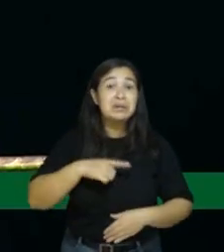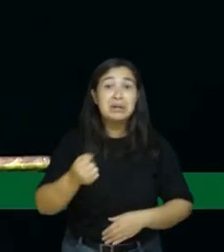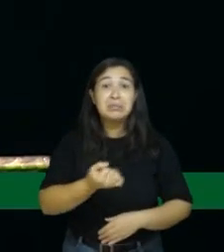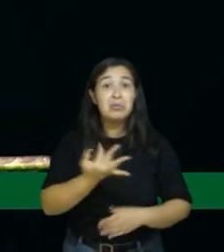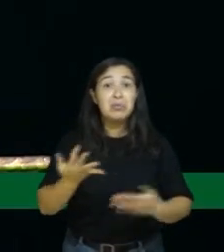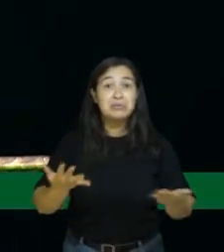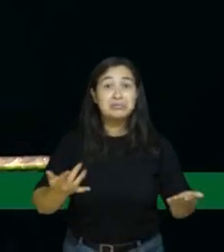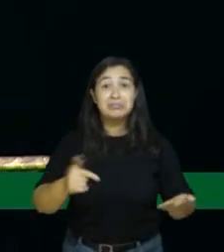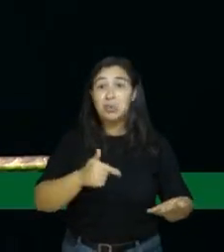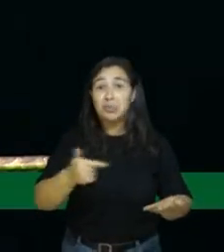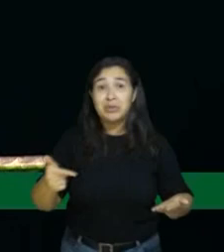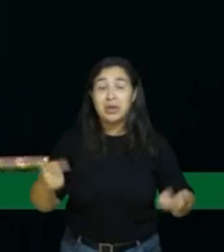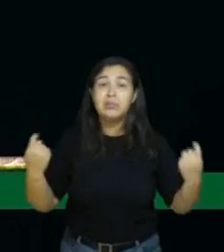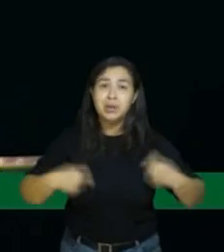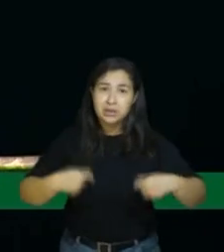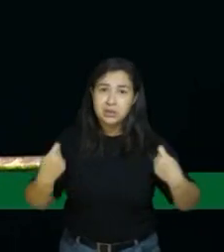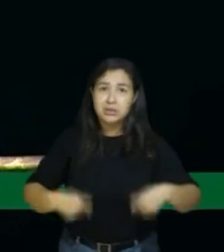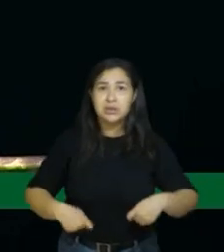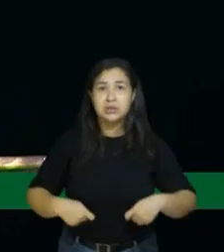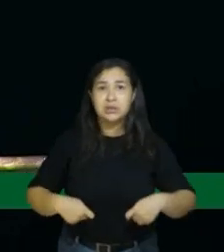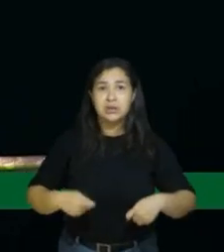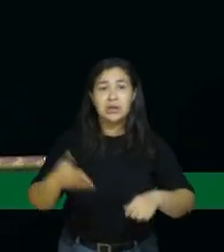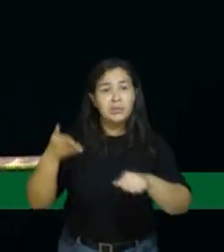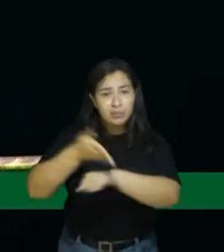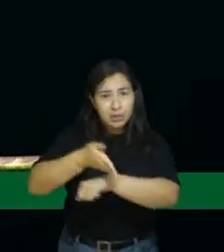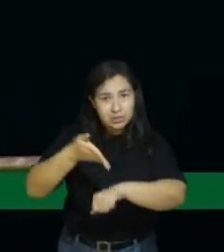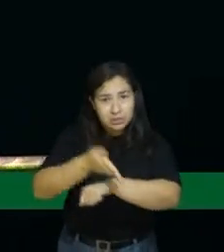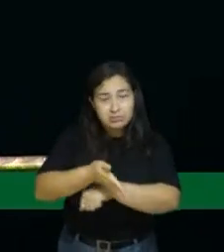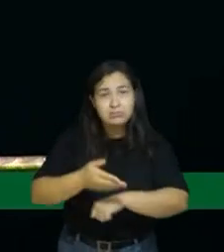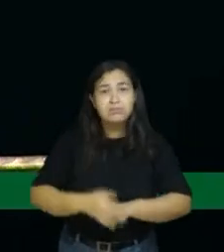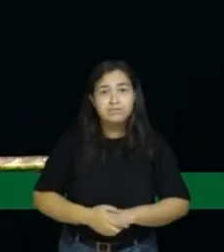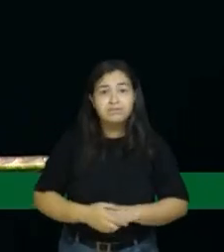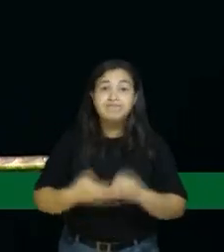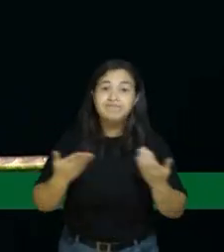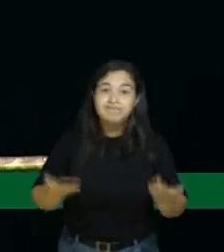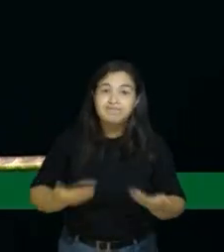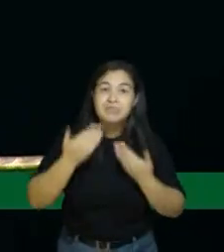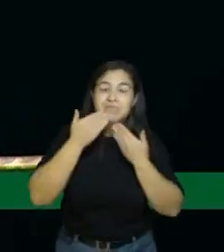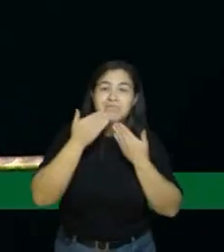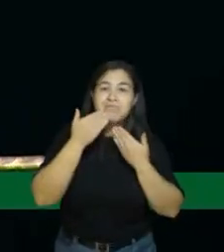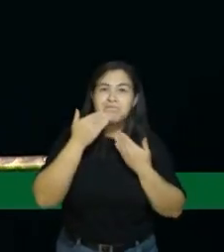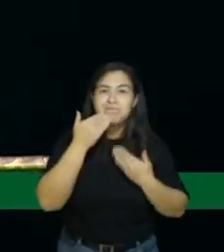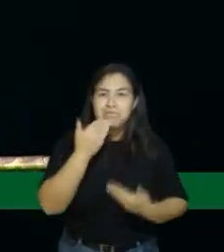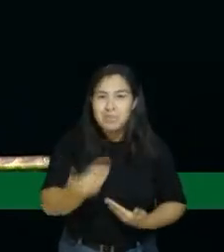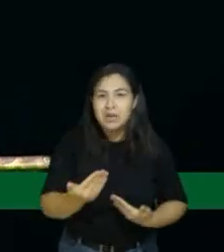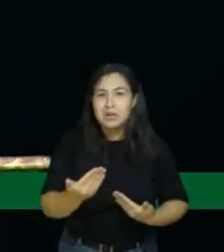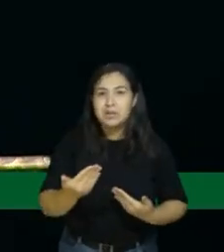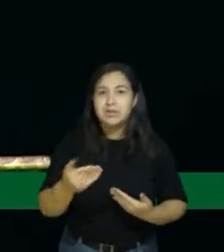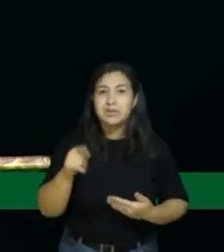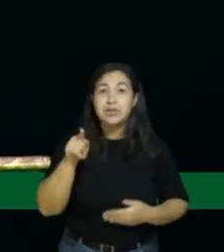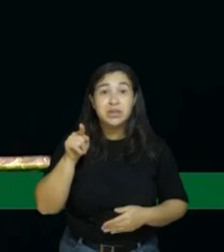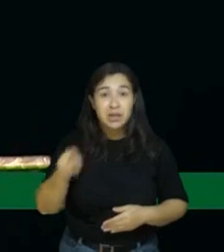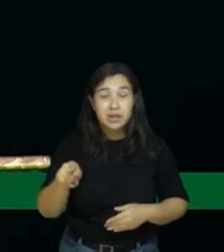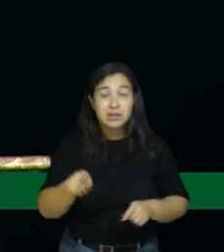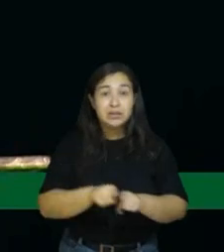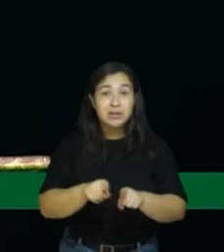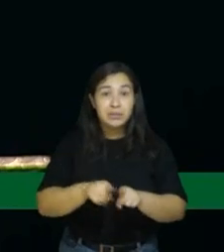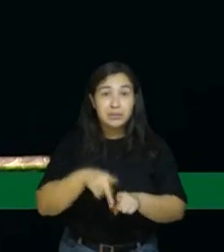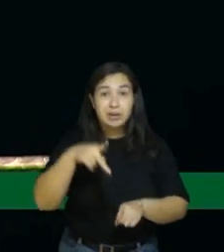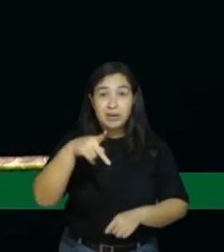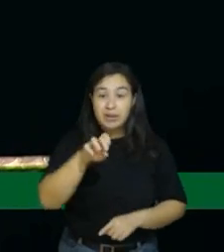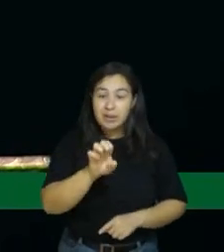protagonismo e isso é política pública então fica aqui o nosso apelo a essa pelp fica a